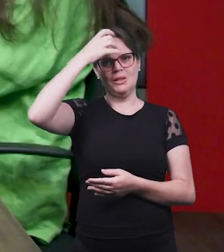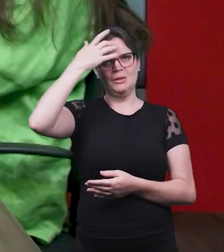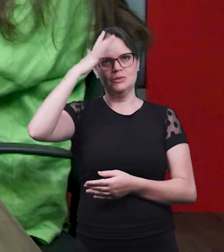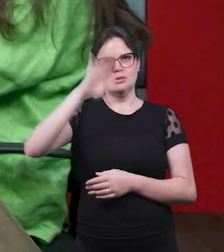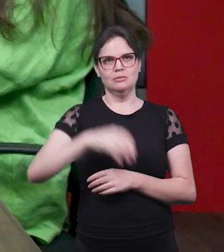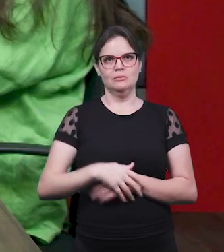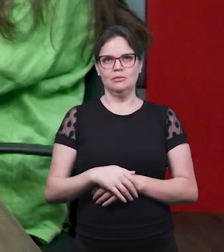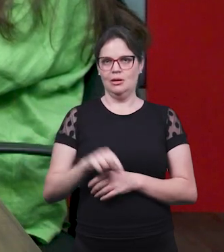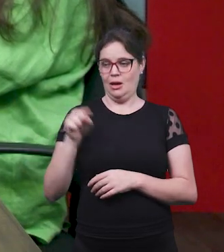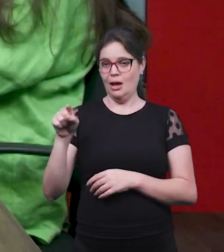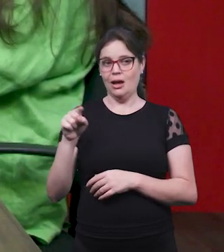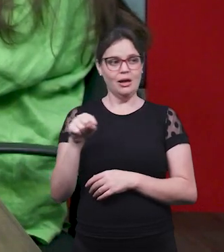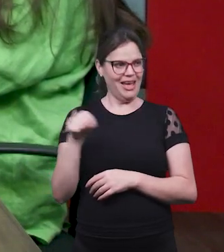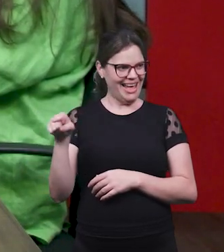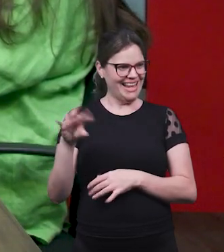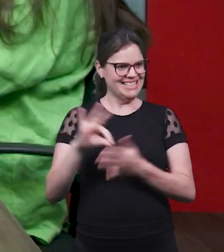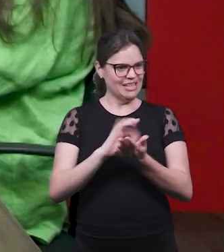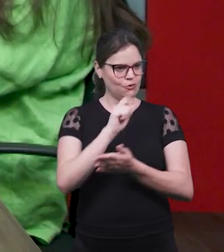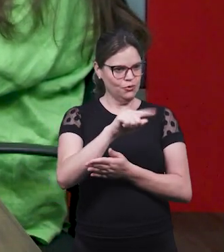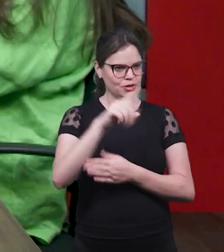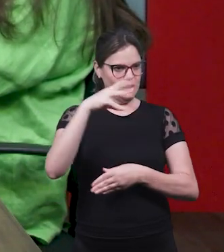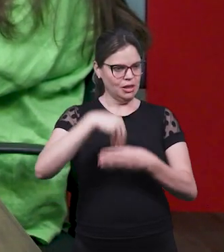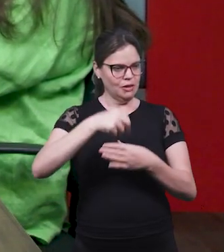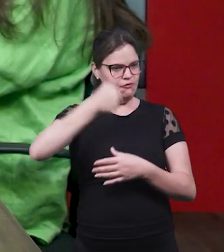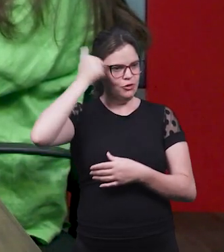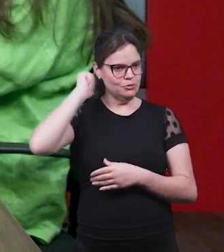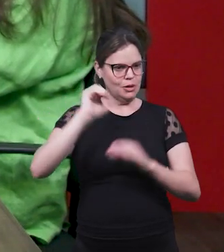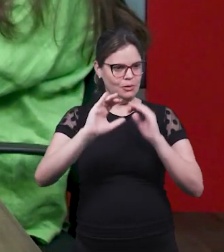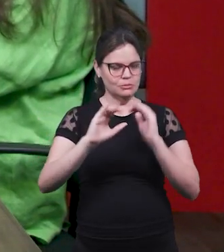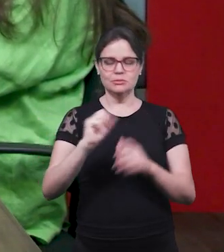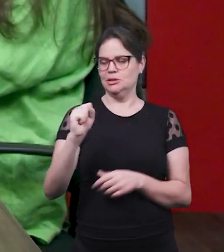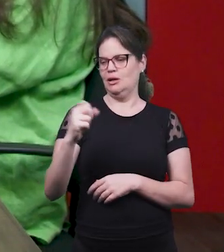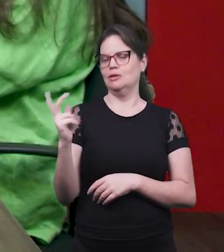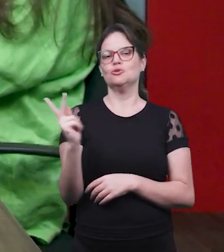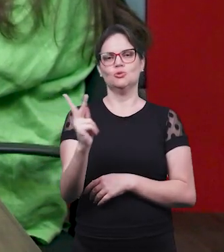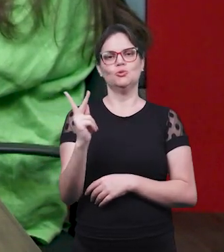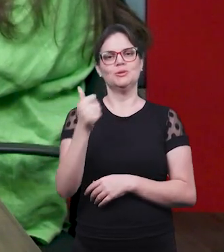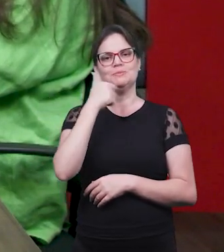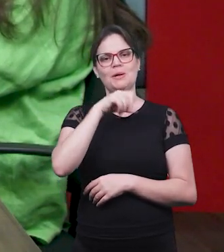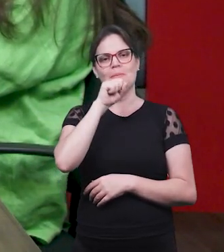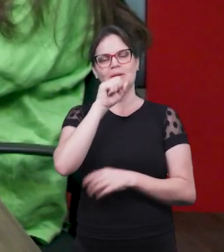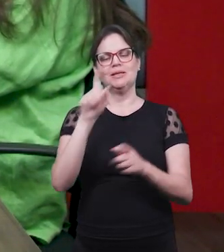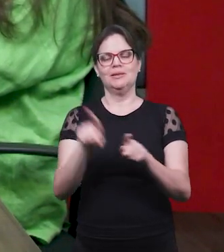curso de comunicação. Eu e sua mãe. Ela e minha mãe. As duas